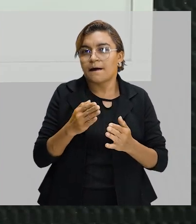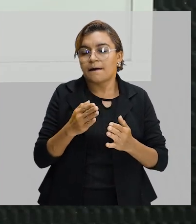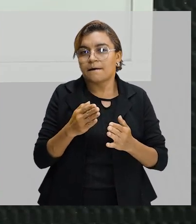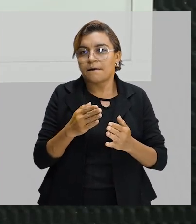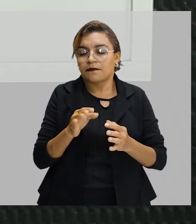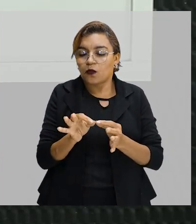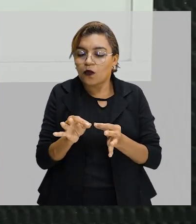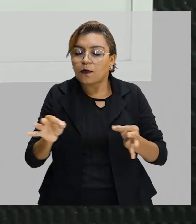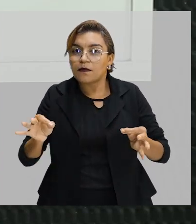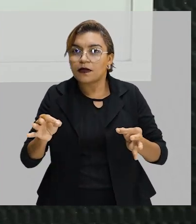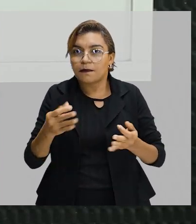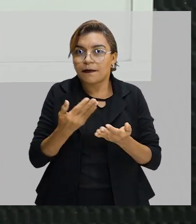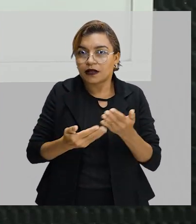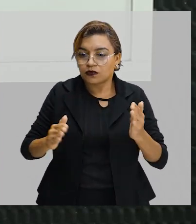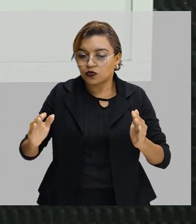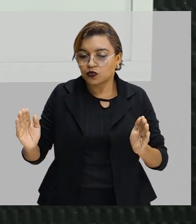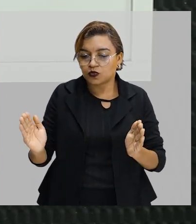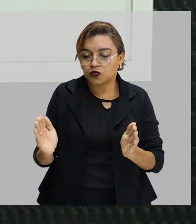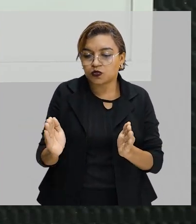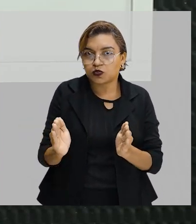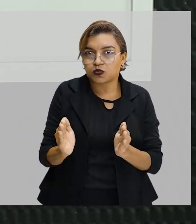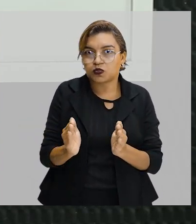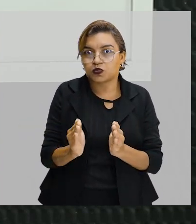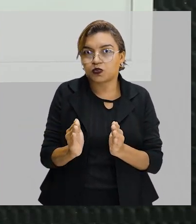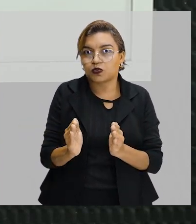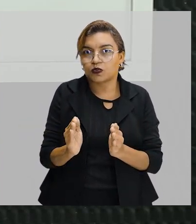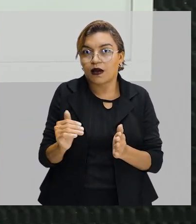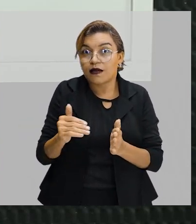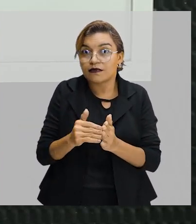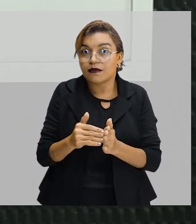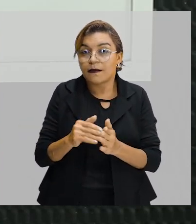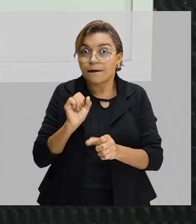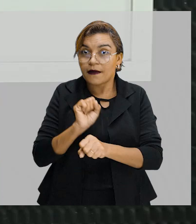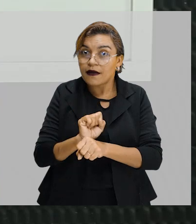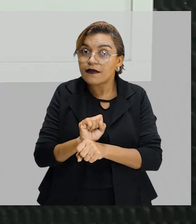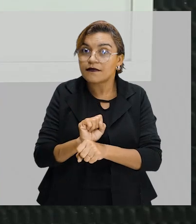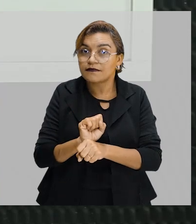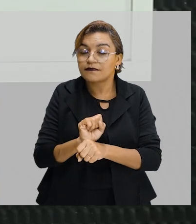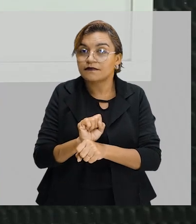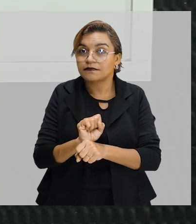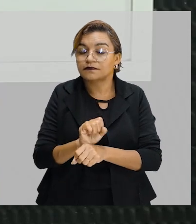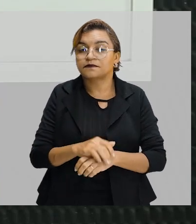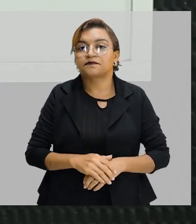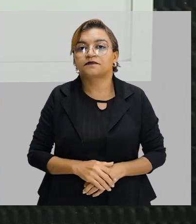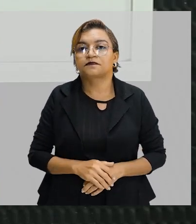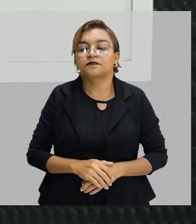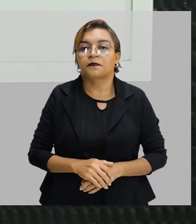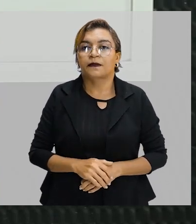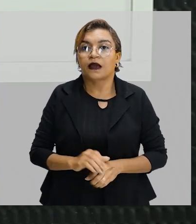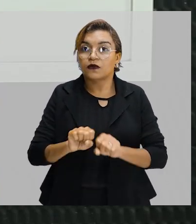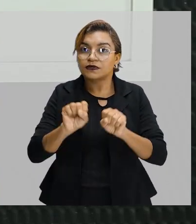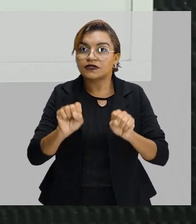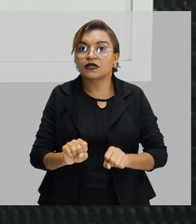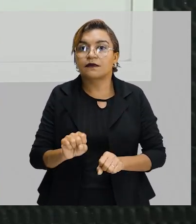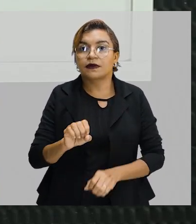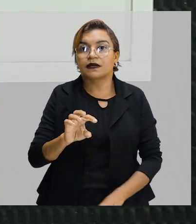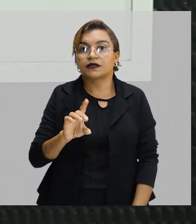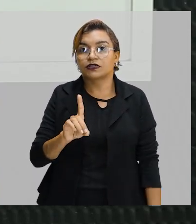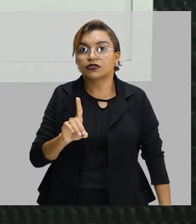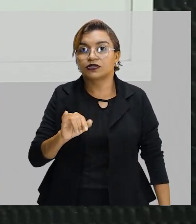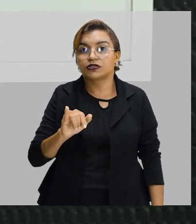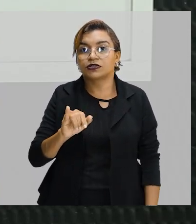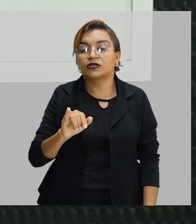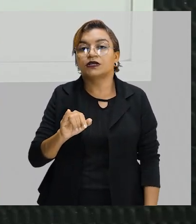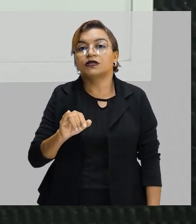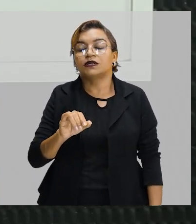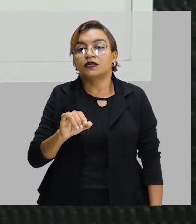comprimento nessa oscilação até parar. Então esse é o sistema dissipativo, tá ok? Se ela